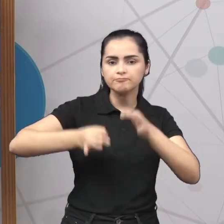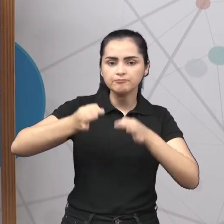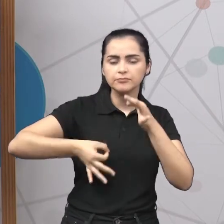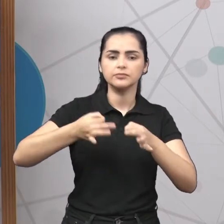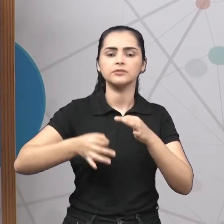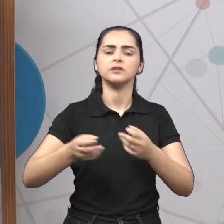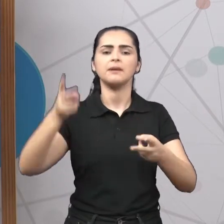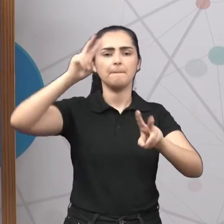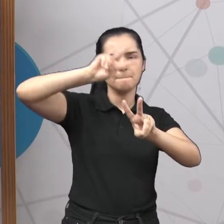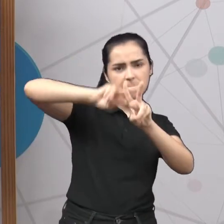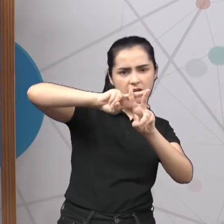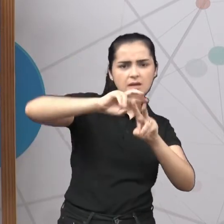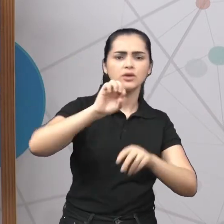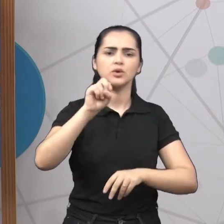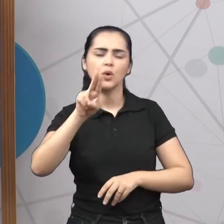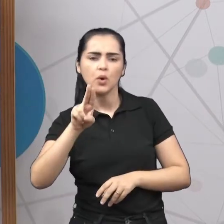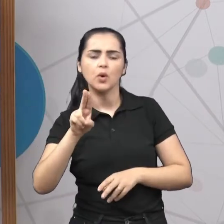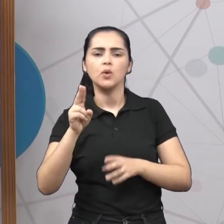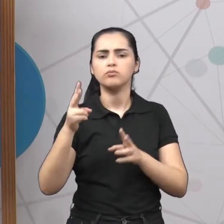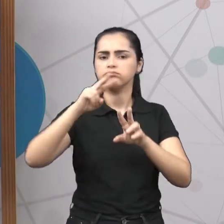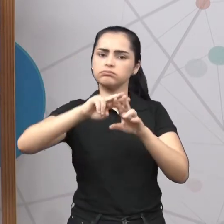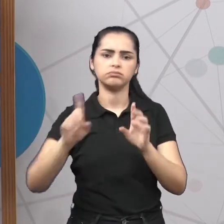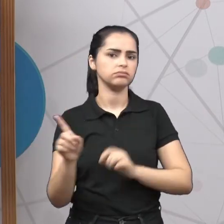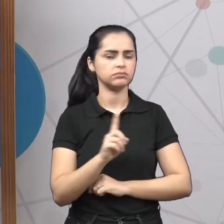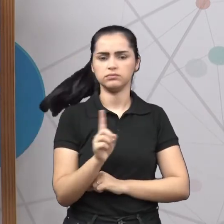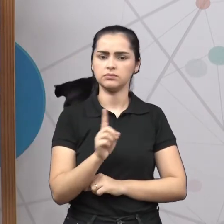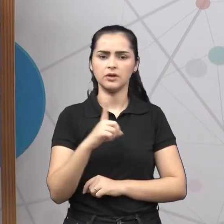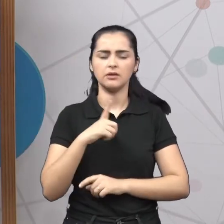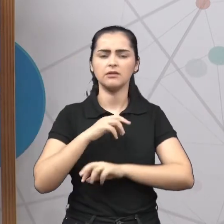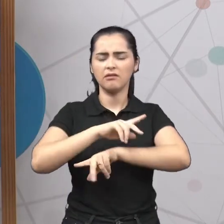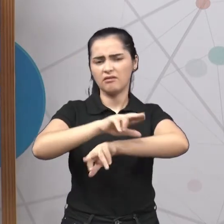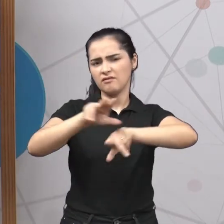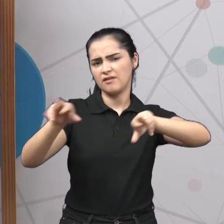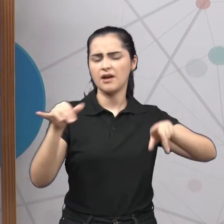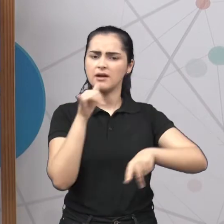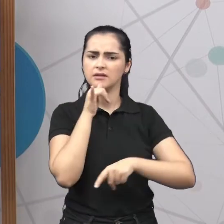vai para prisão. Não. Existem vários tipos. Tem pessoas que têm que